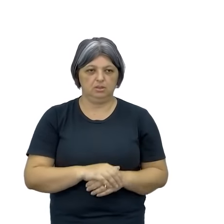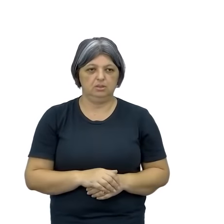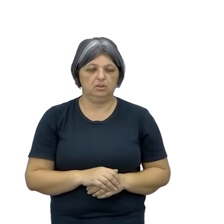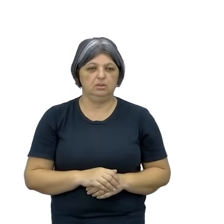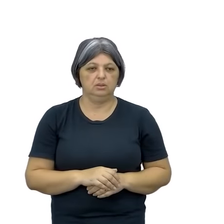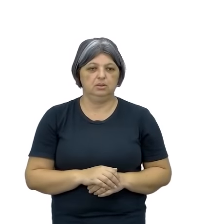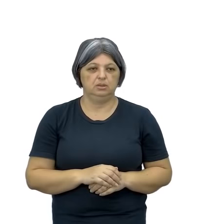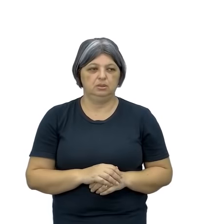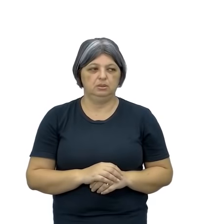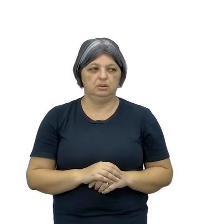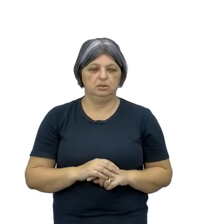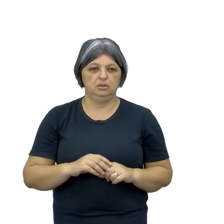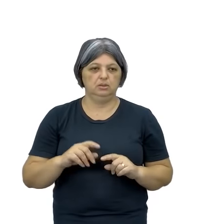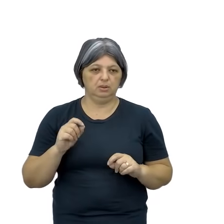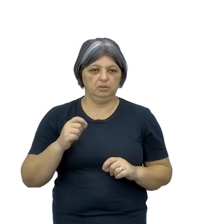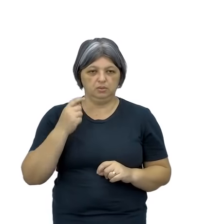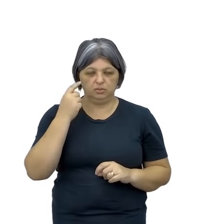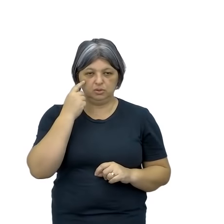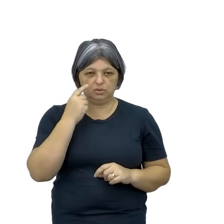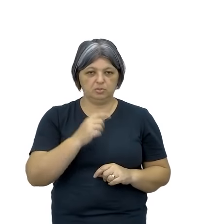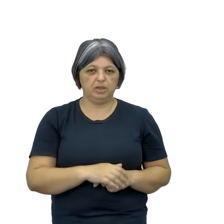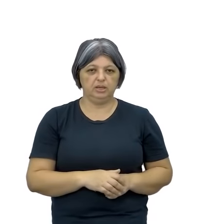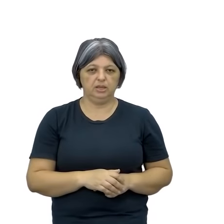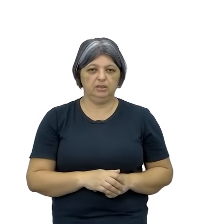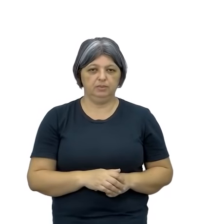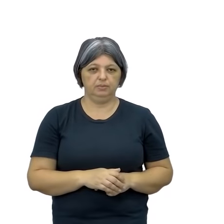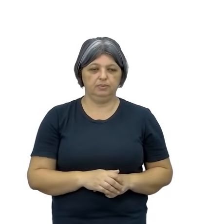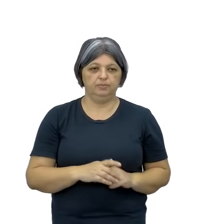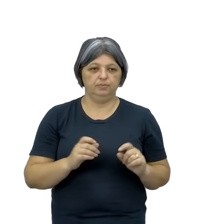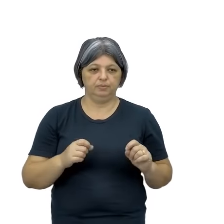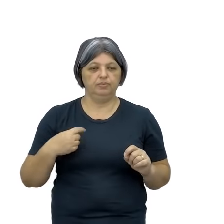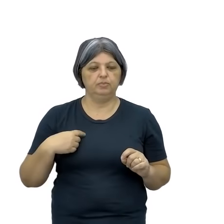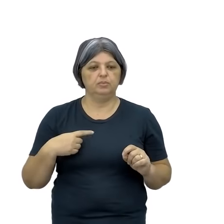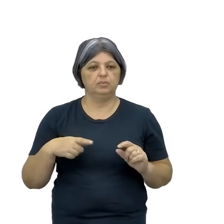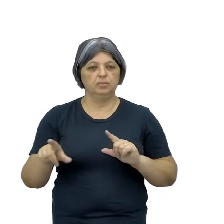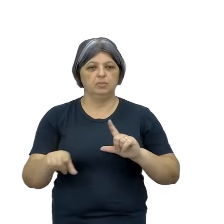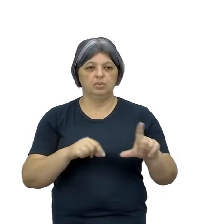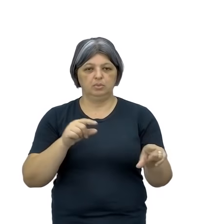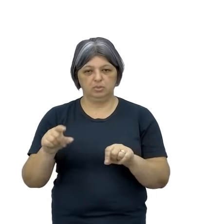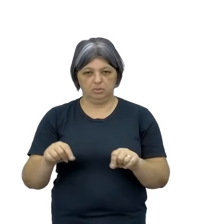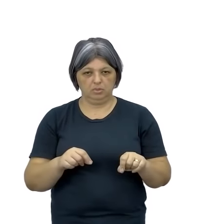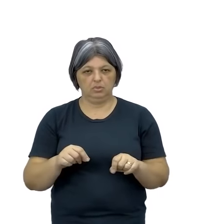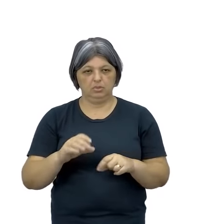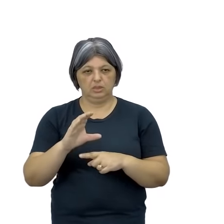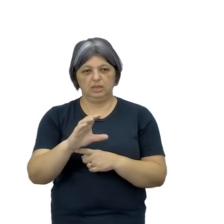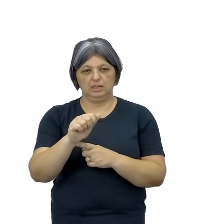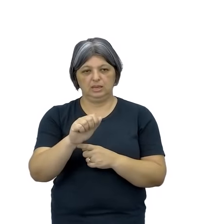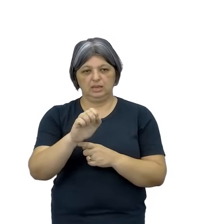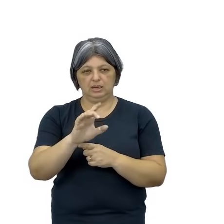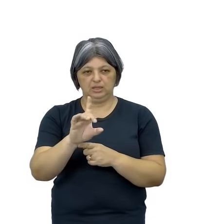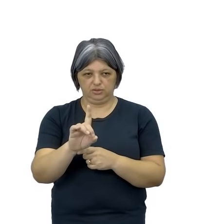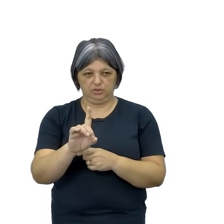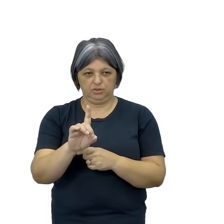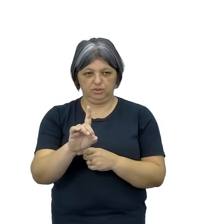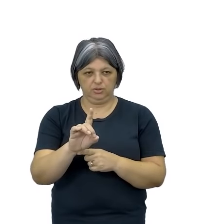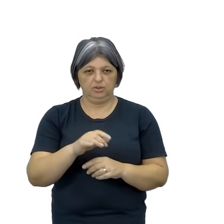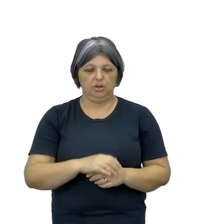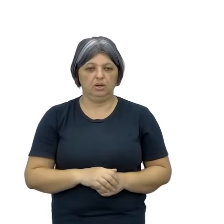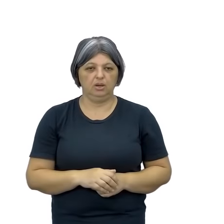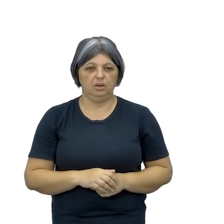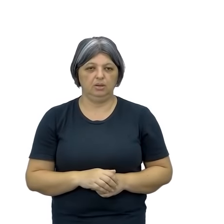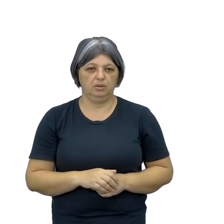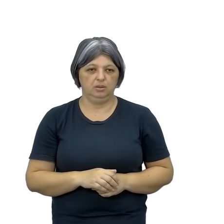aqui plataforma, né, e aqui, de certa forma, eu já vou selecionar a plataforma CAED, e dentro dela vão